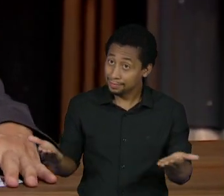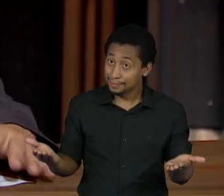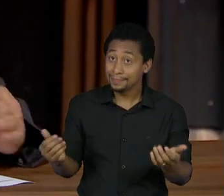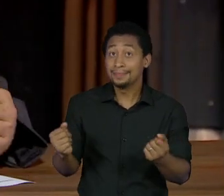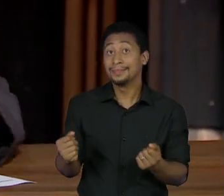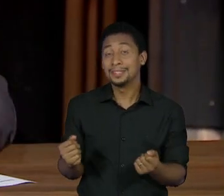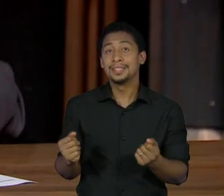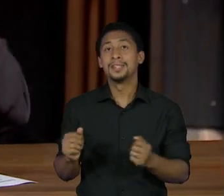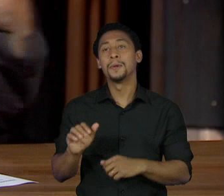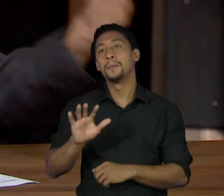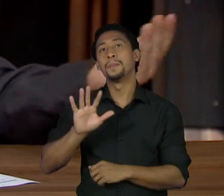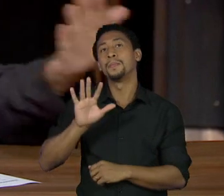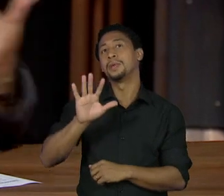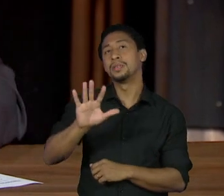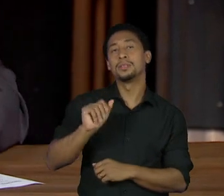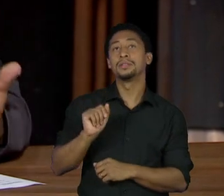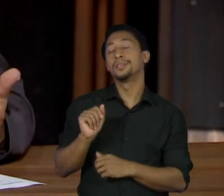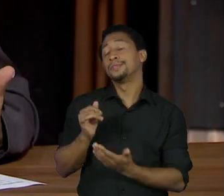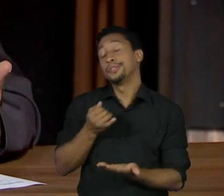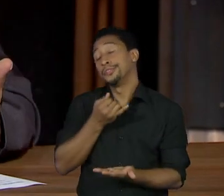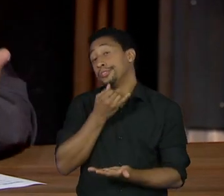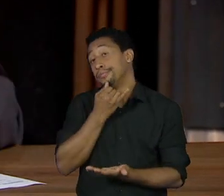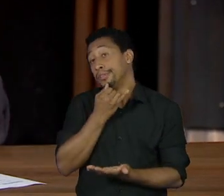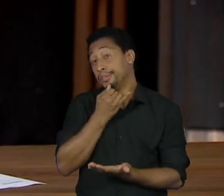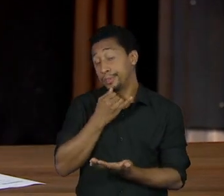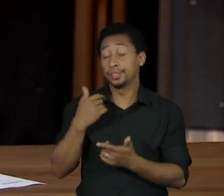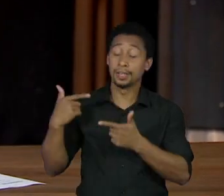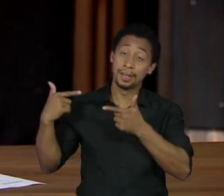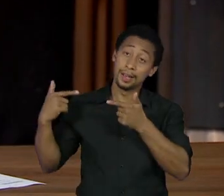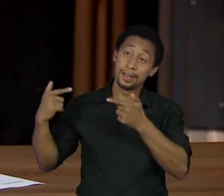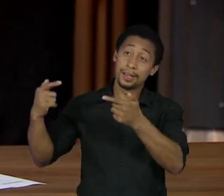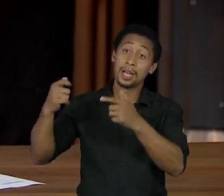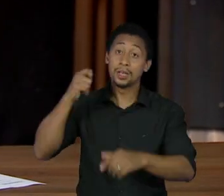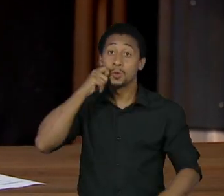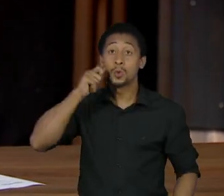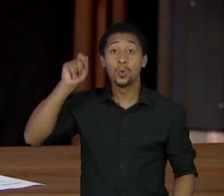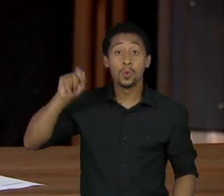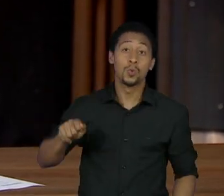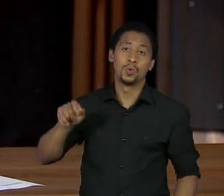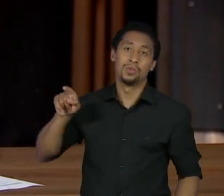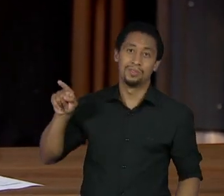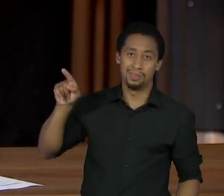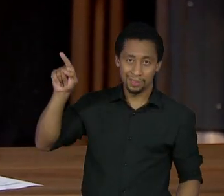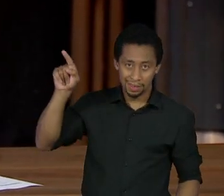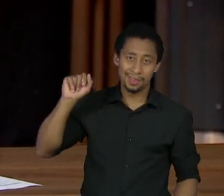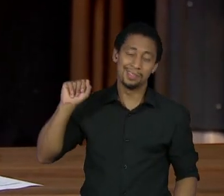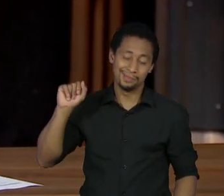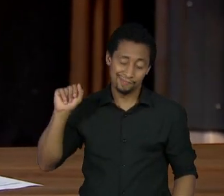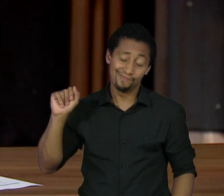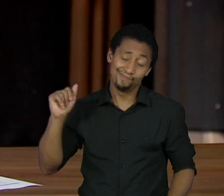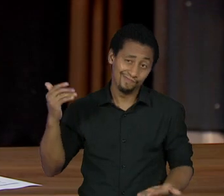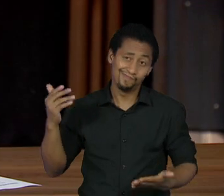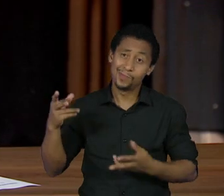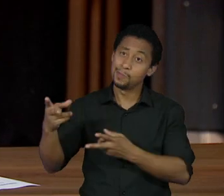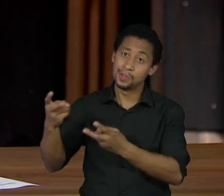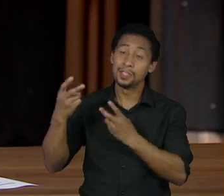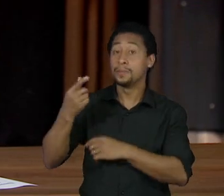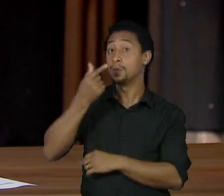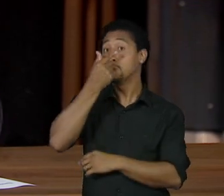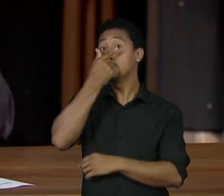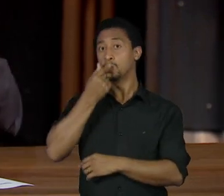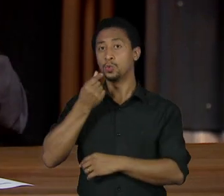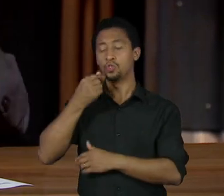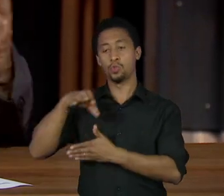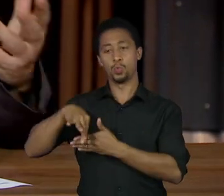Exatamente. Né? Infelizmente, a gente está vivendo esse conflito da Ucrânia e a gente vê na Rússia um líder que